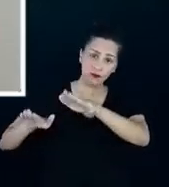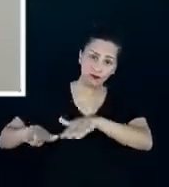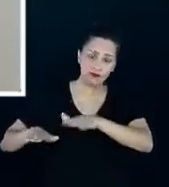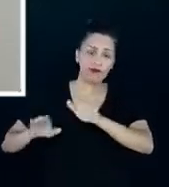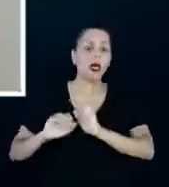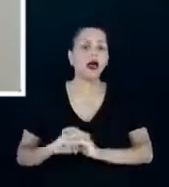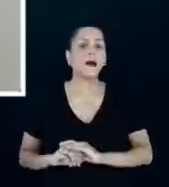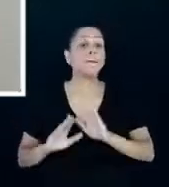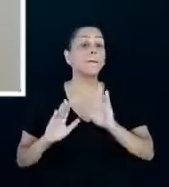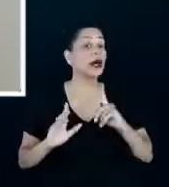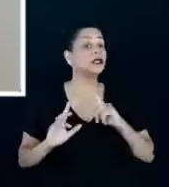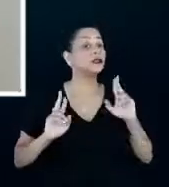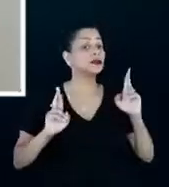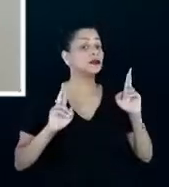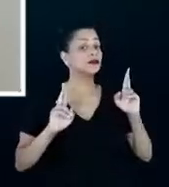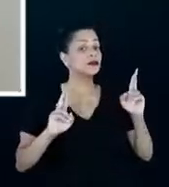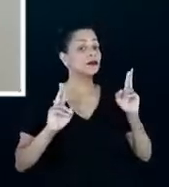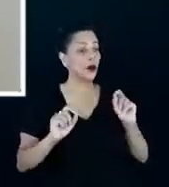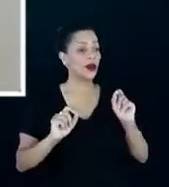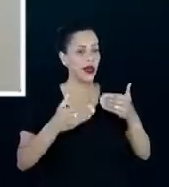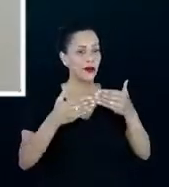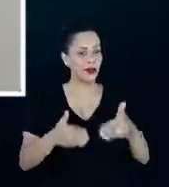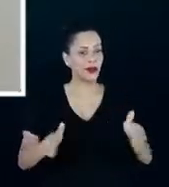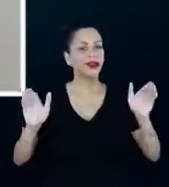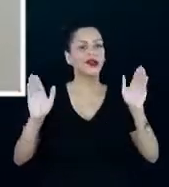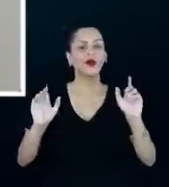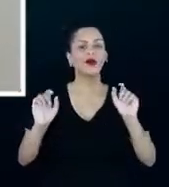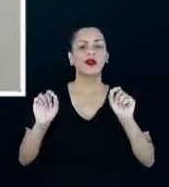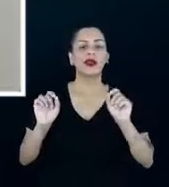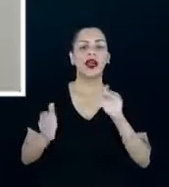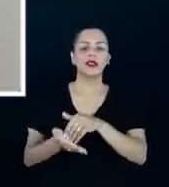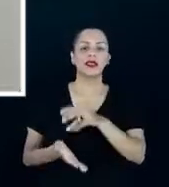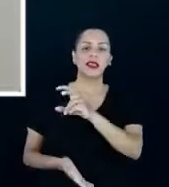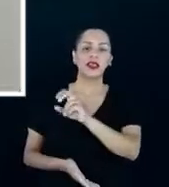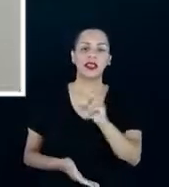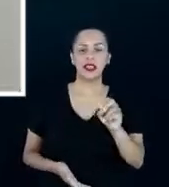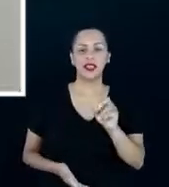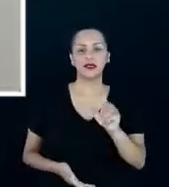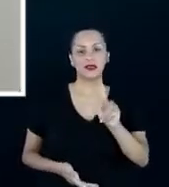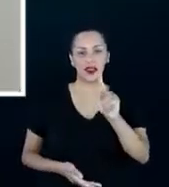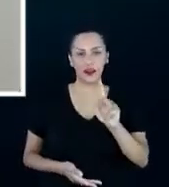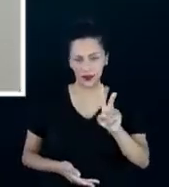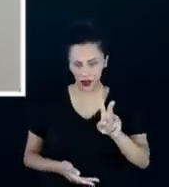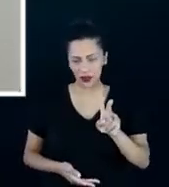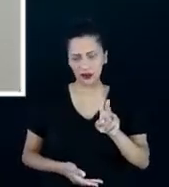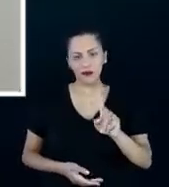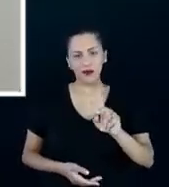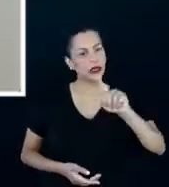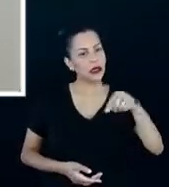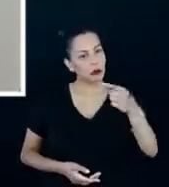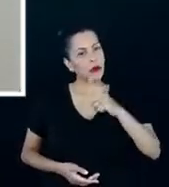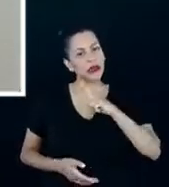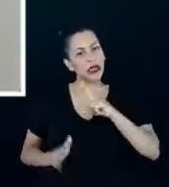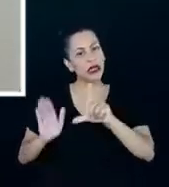uma expectativa dessa abertura até 500 kV, e depois a gente aguarda, né, as orientações da lei